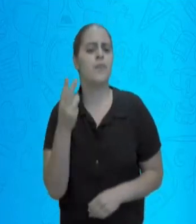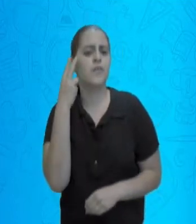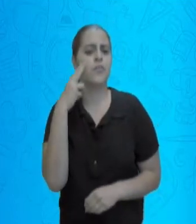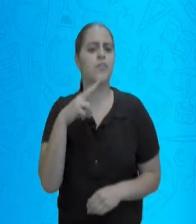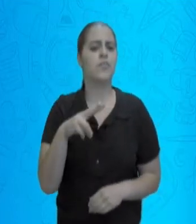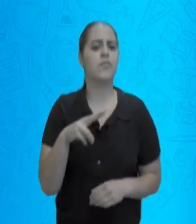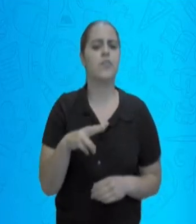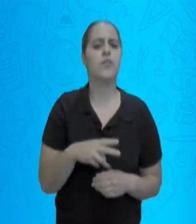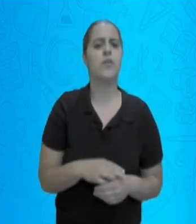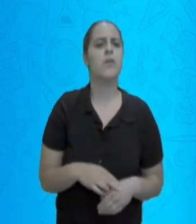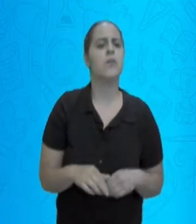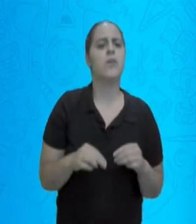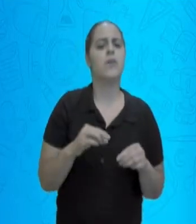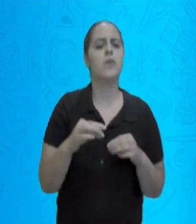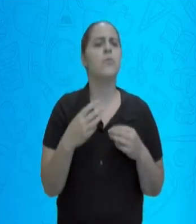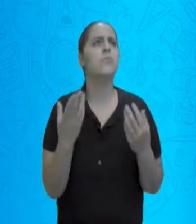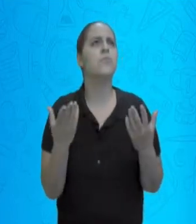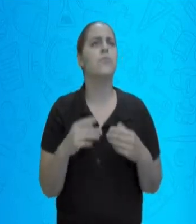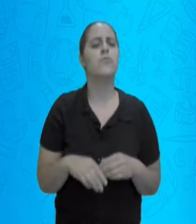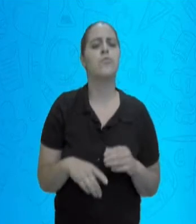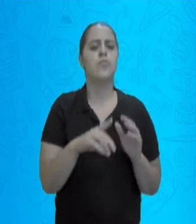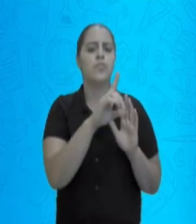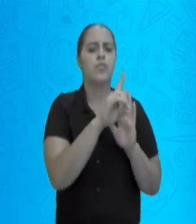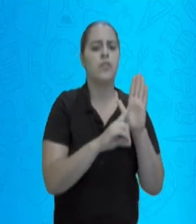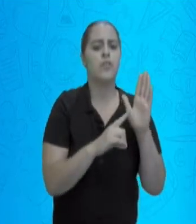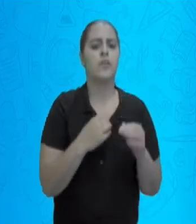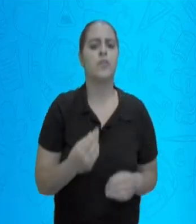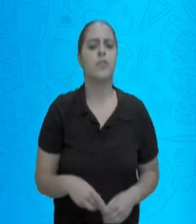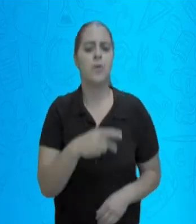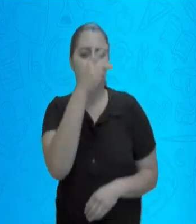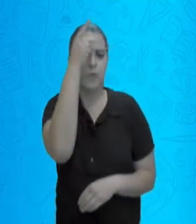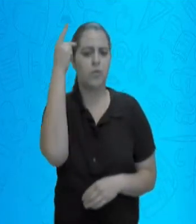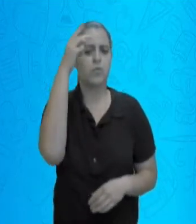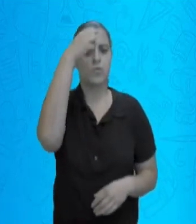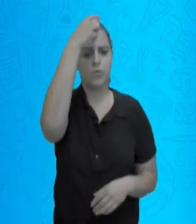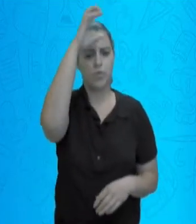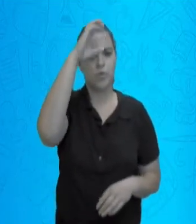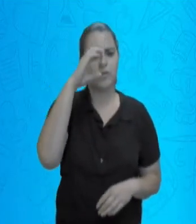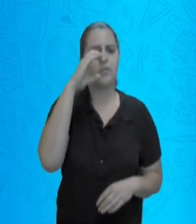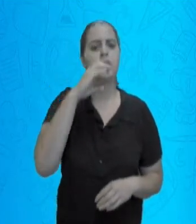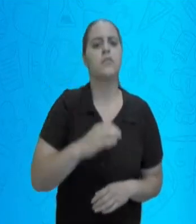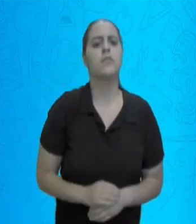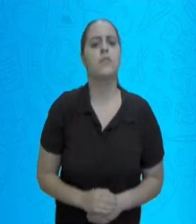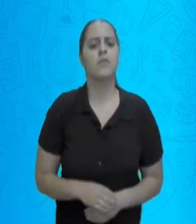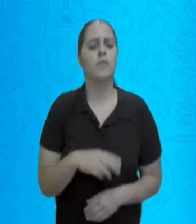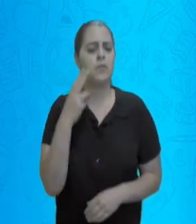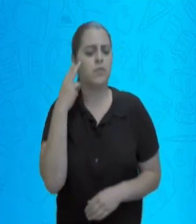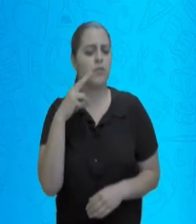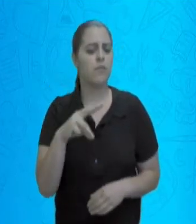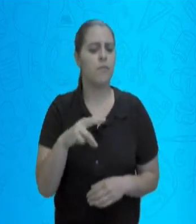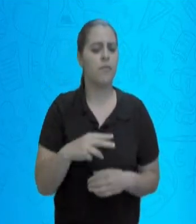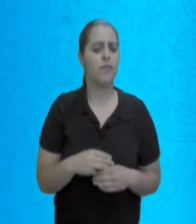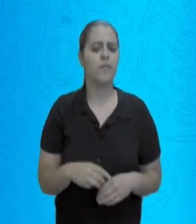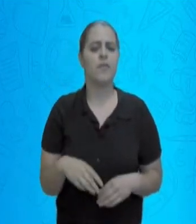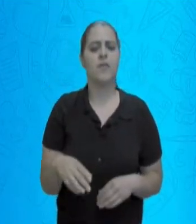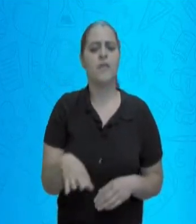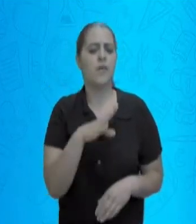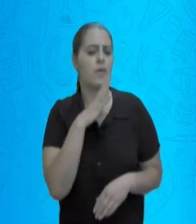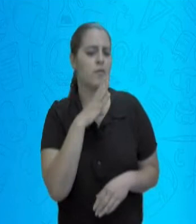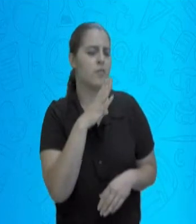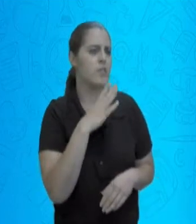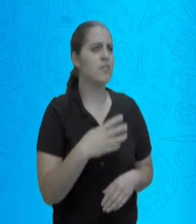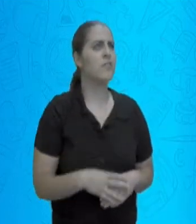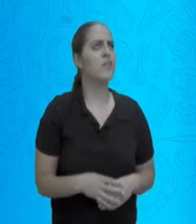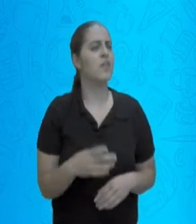Vejamos alguns dos nossos direitos como cidadãos. Então, a gente tem os direitos, nós vamos ver alguns, você vai conseguir